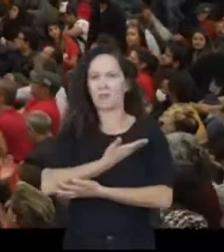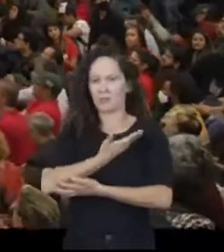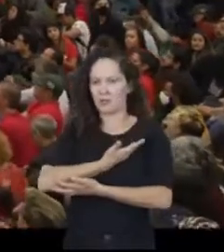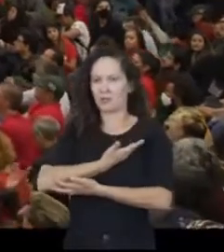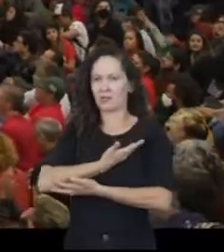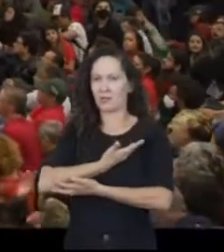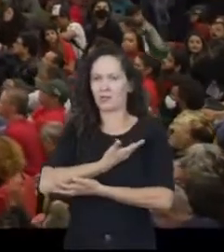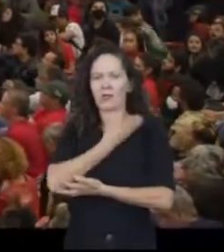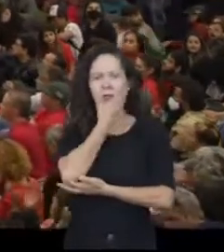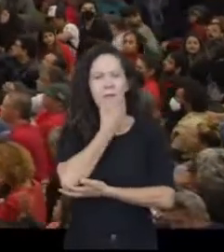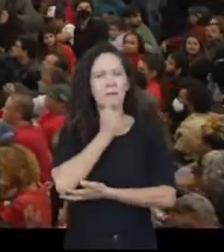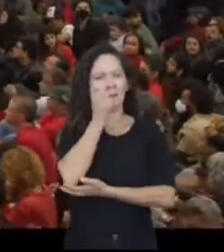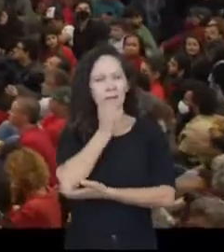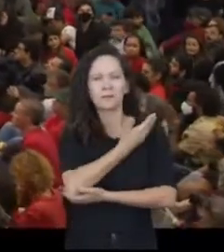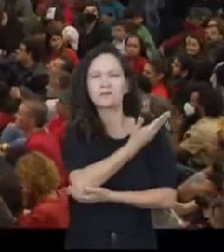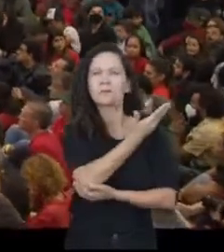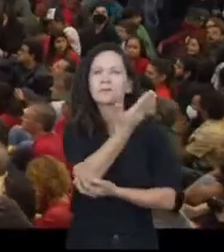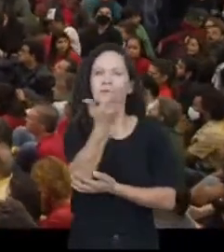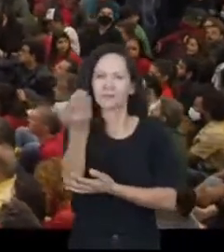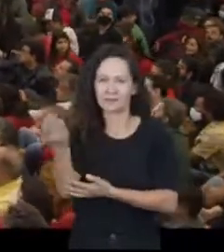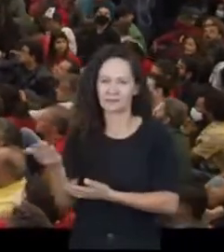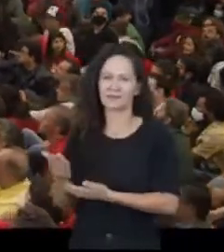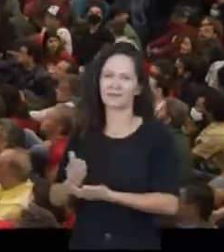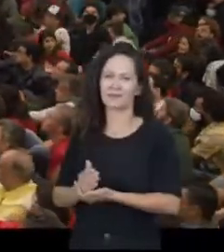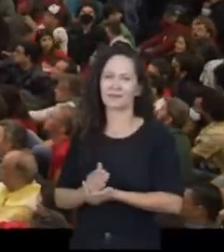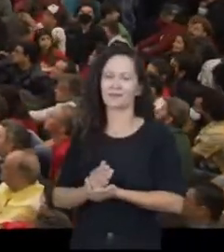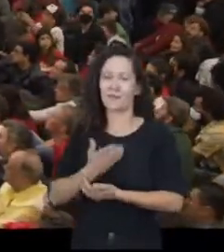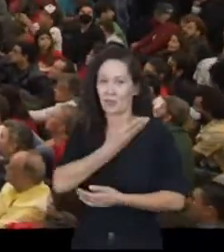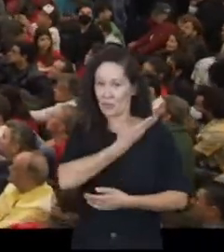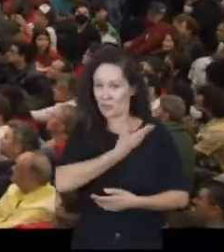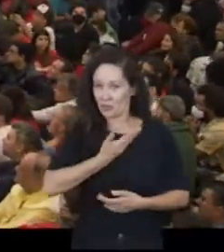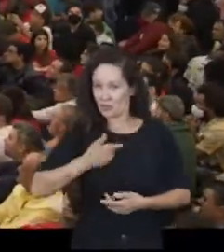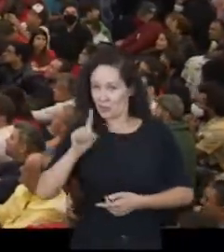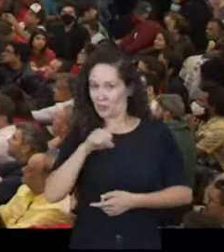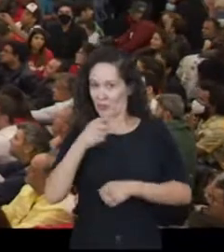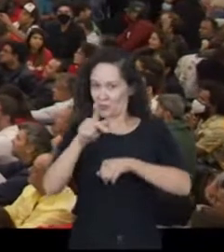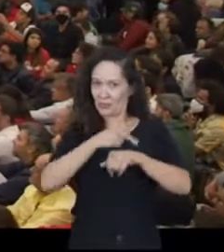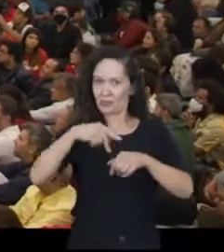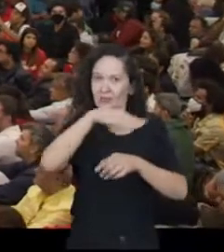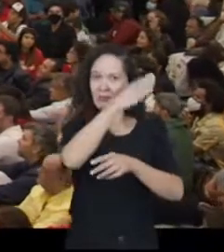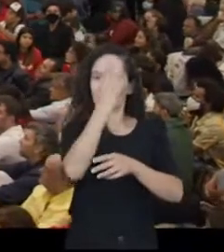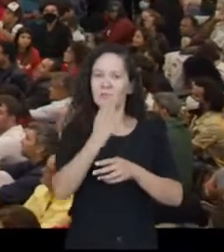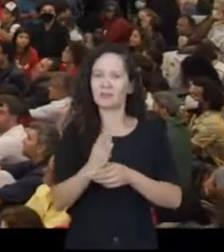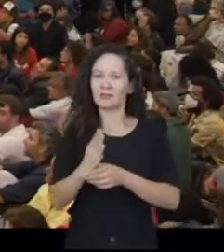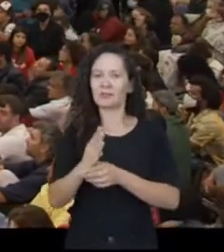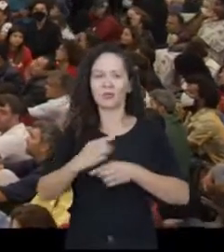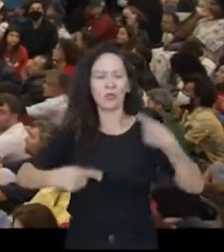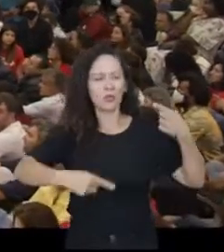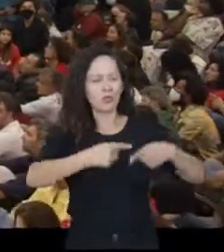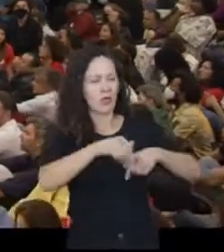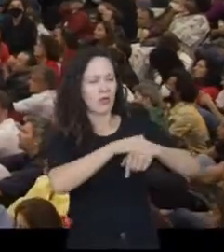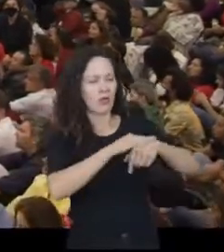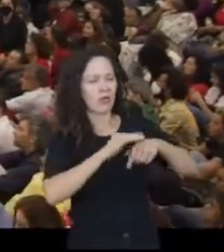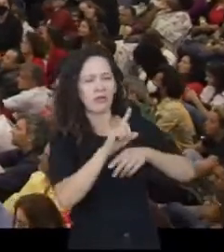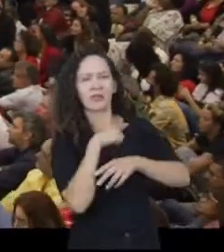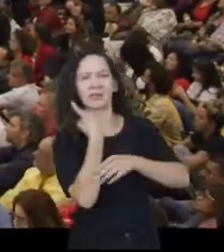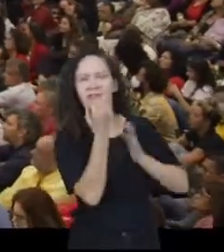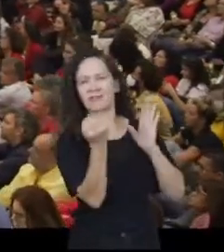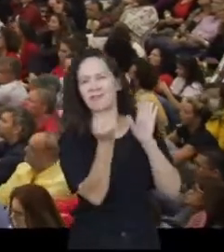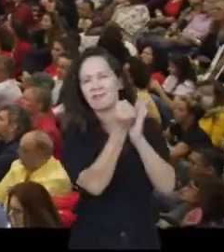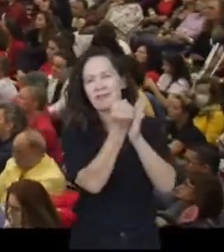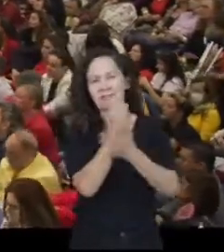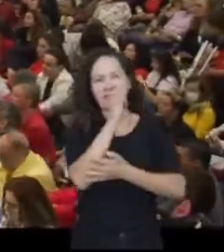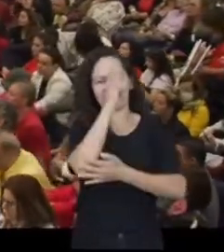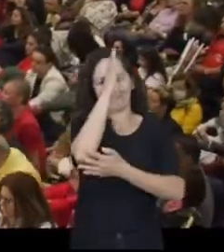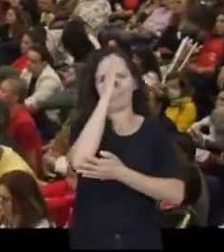amigos, quando governamos o país, o diálogo foi nossa marca registrada.